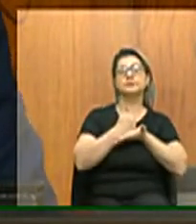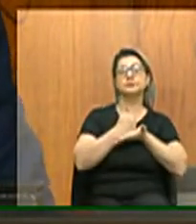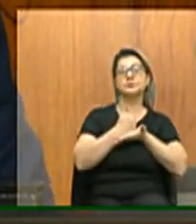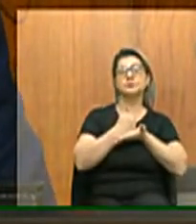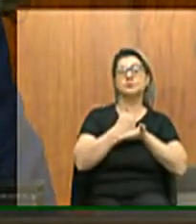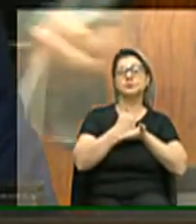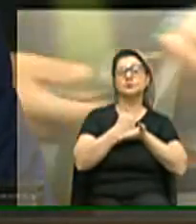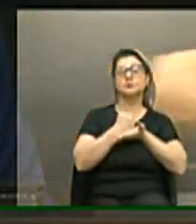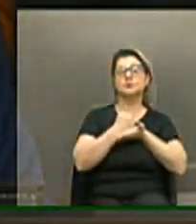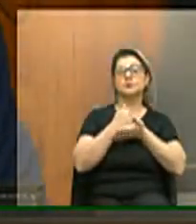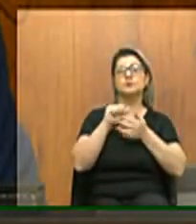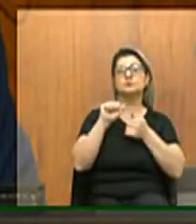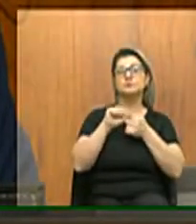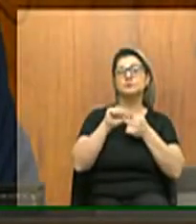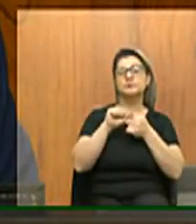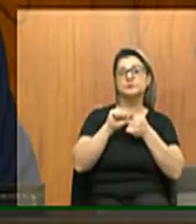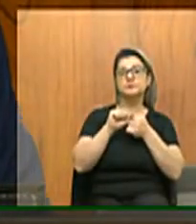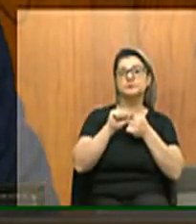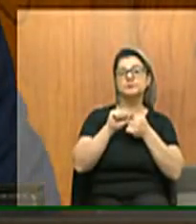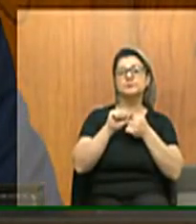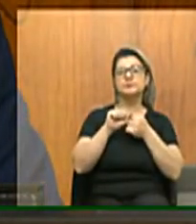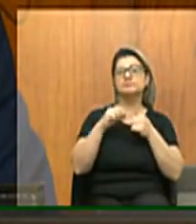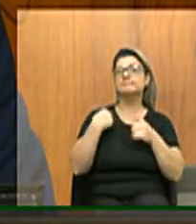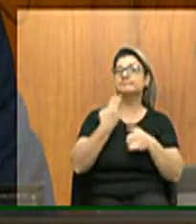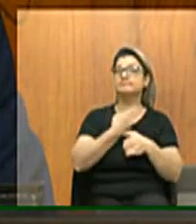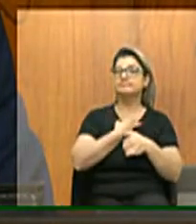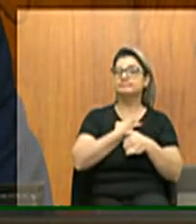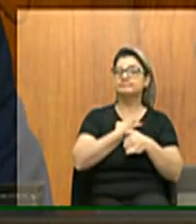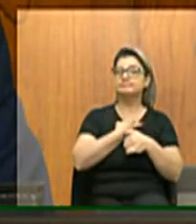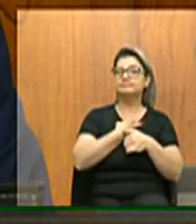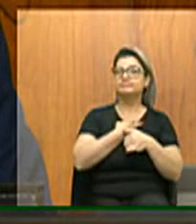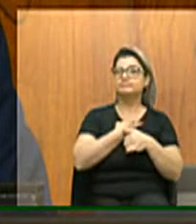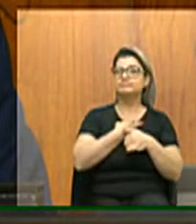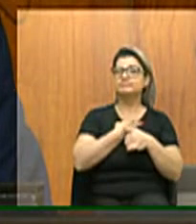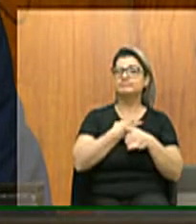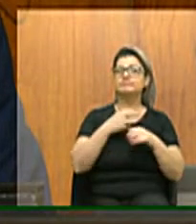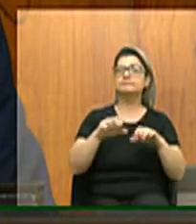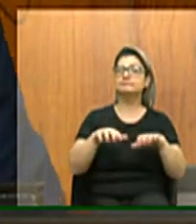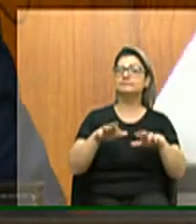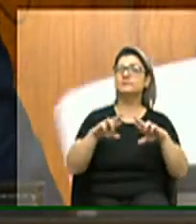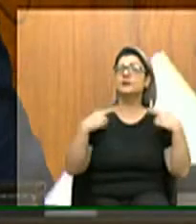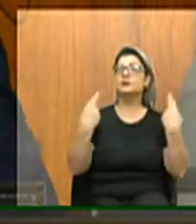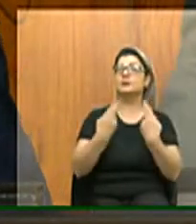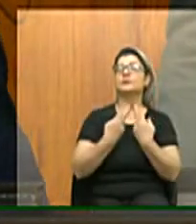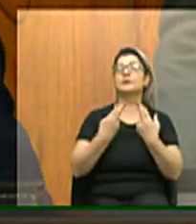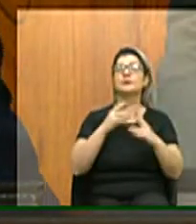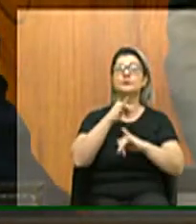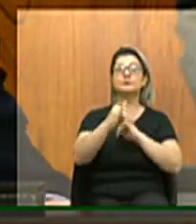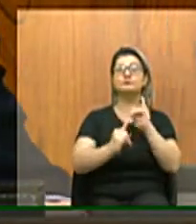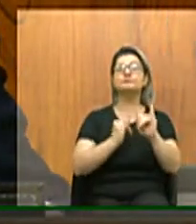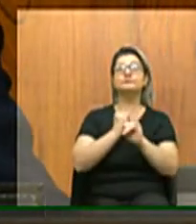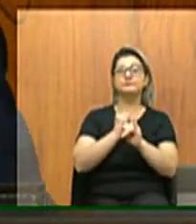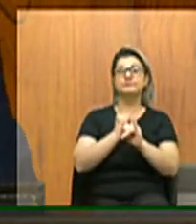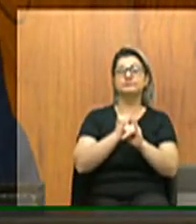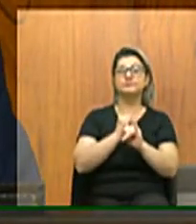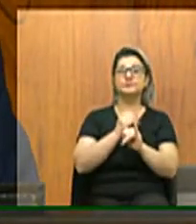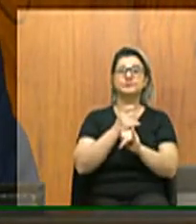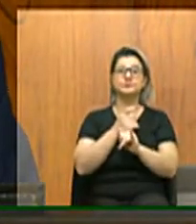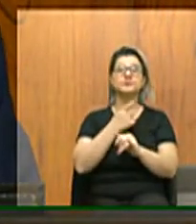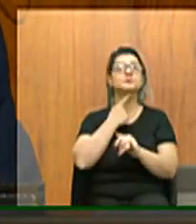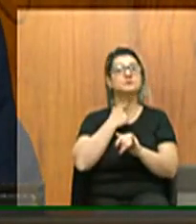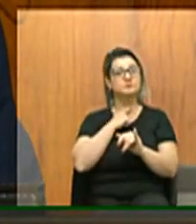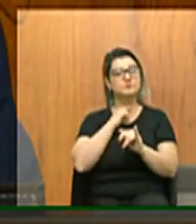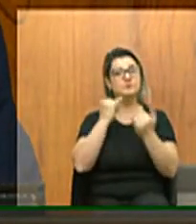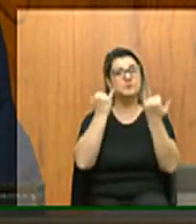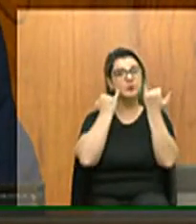realização desta nossa sessão extraordinária virtual. Gostaria de informar a todos